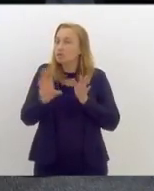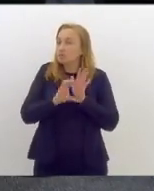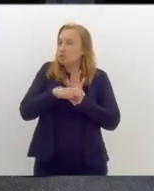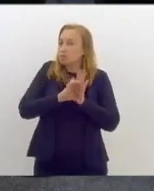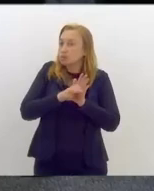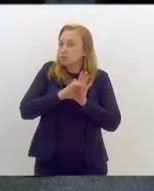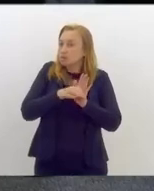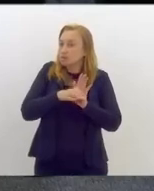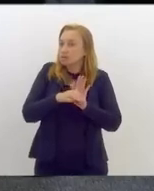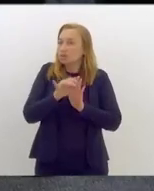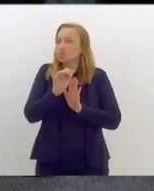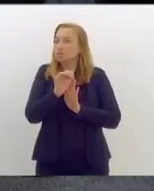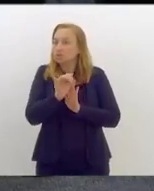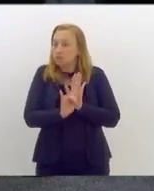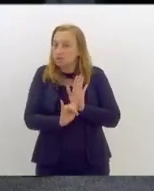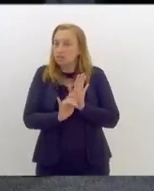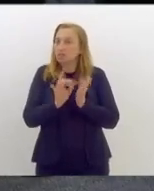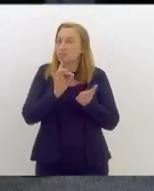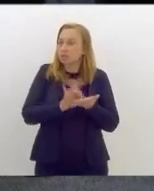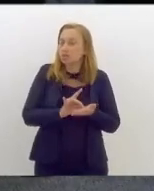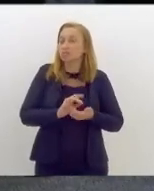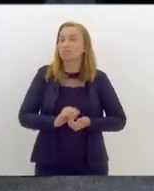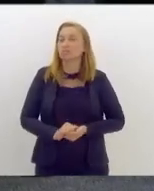põe na sua redação original